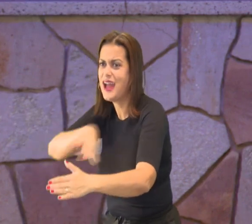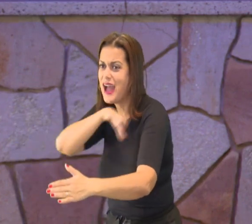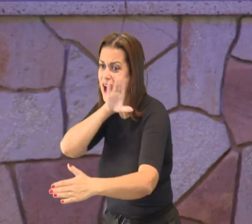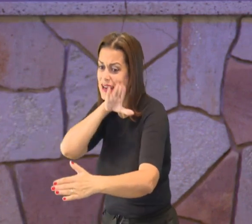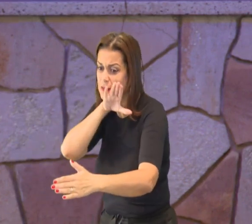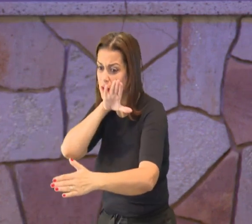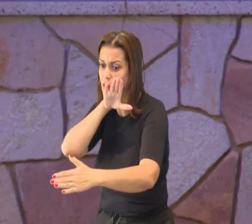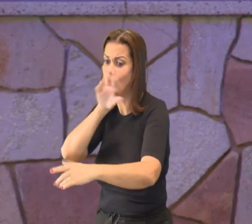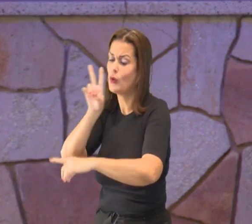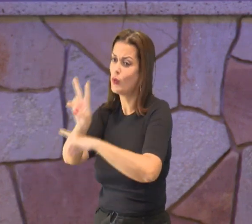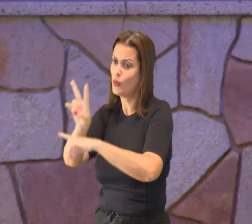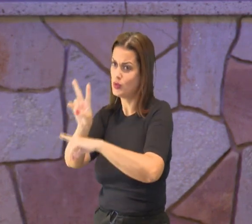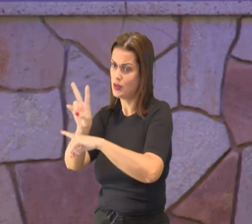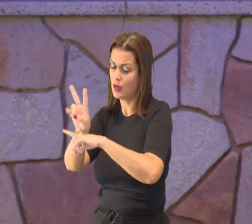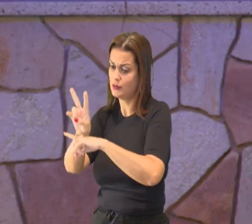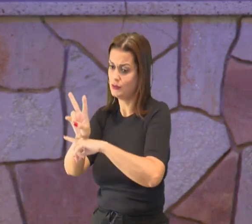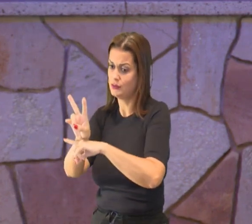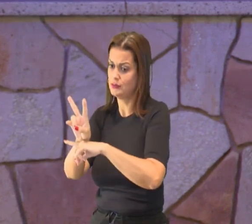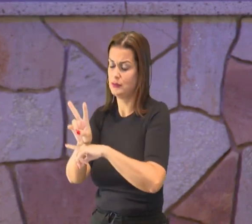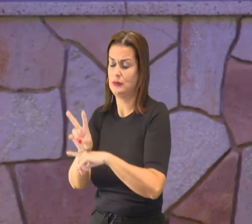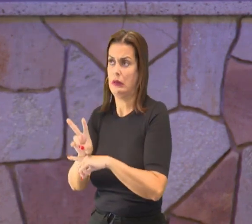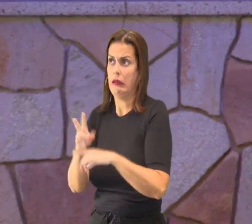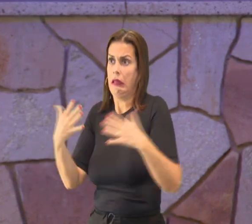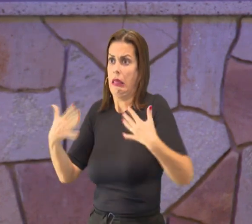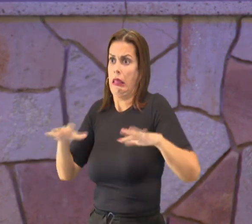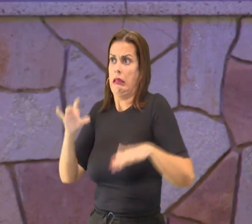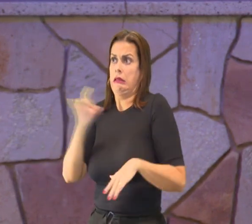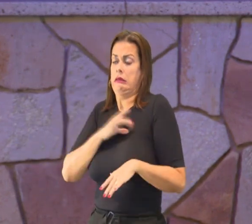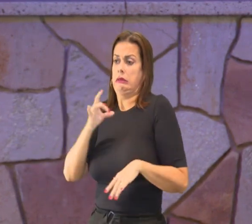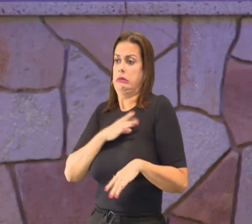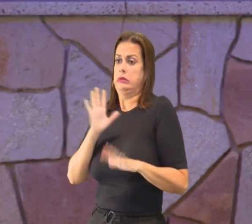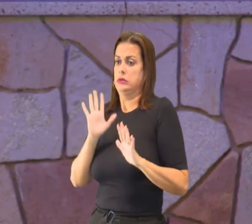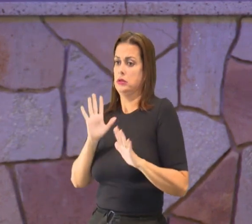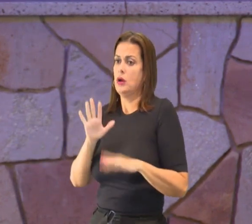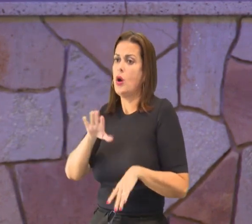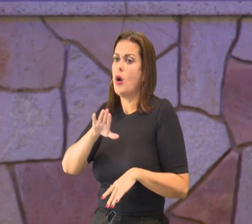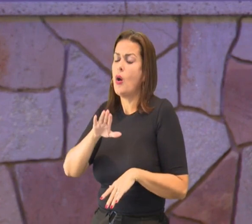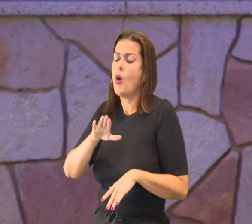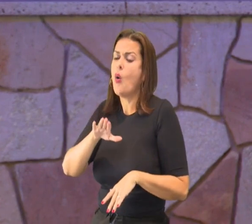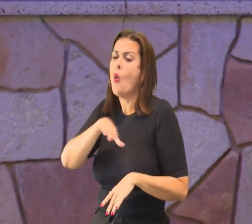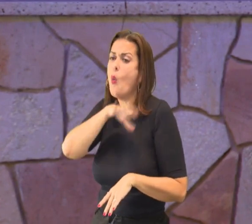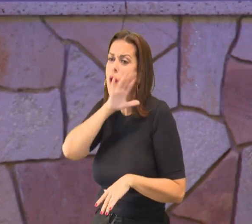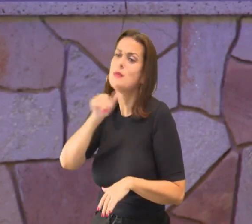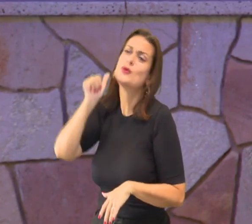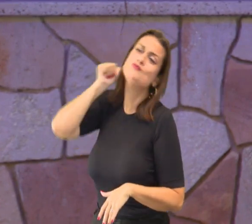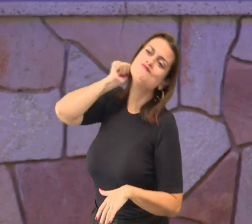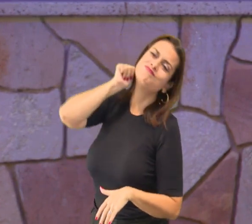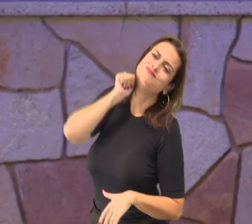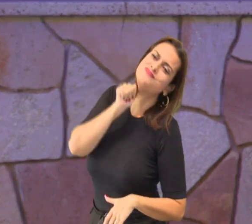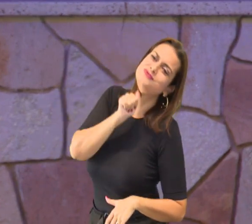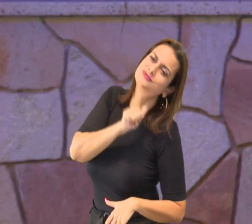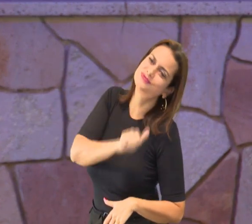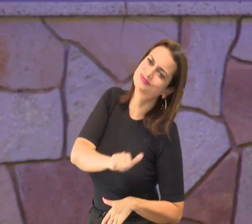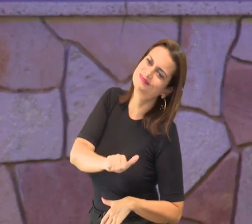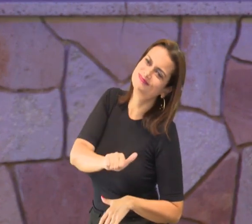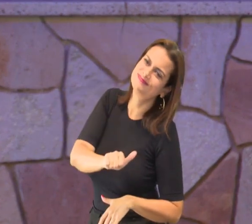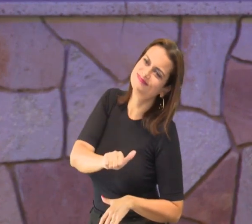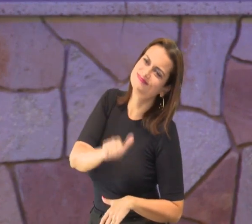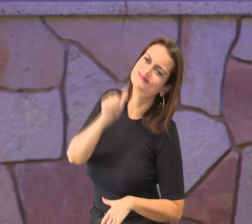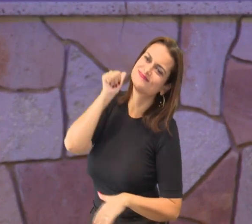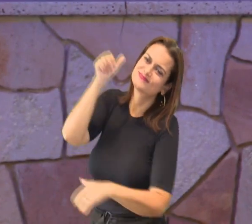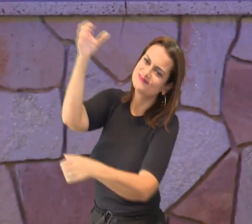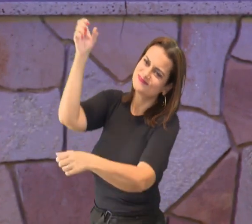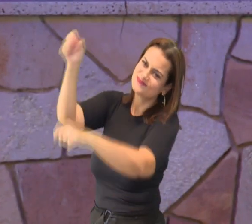Cuidado com o que você vai ouvir agora, para você não criar nenhuma situação. O animal era morto, degolado, cortava-se